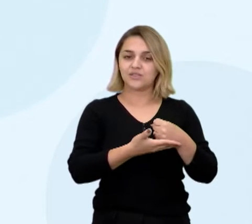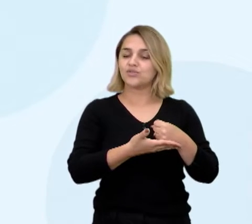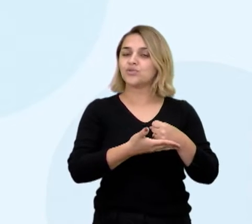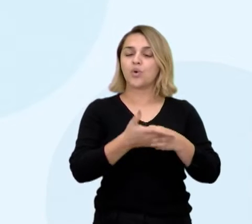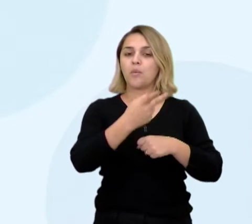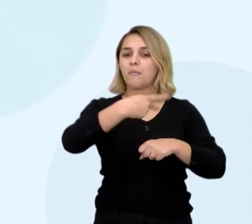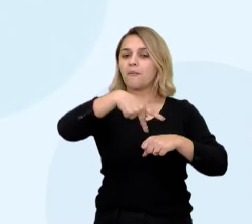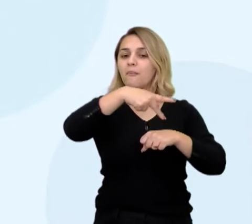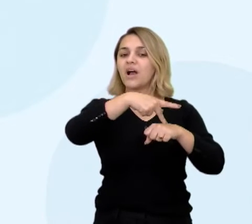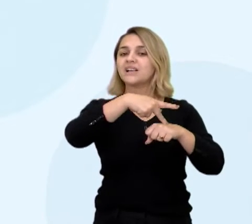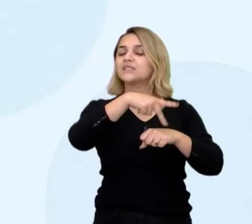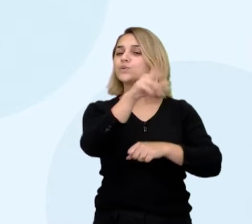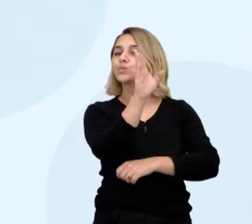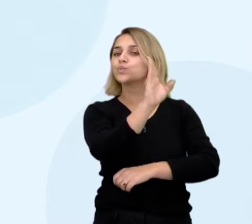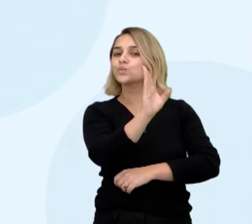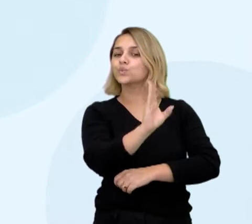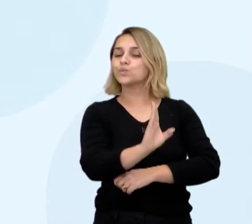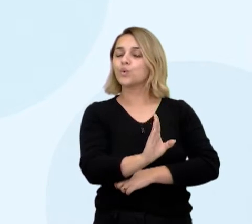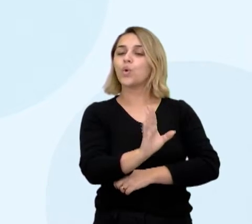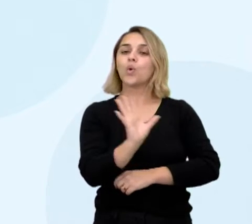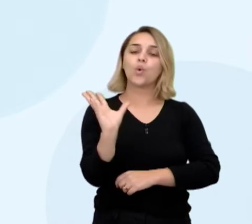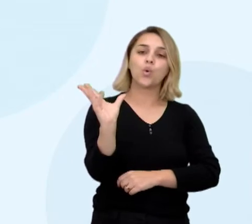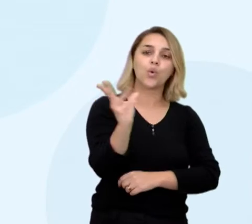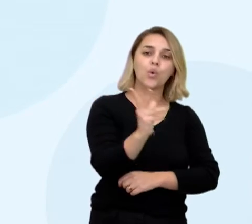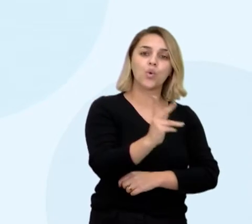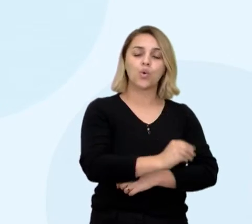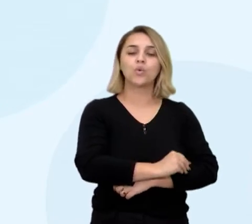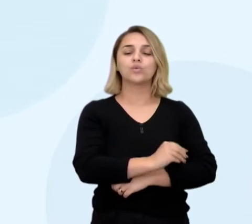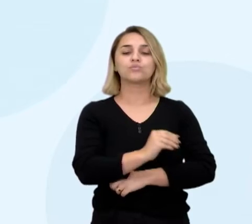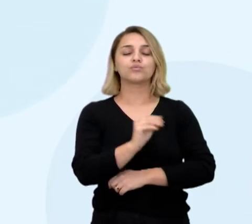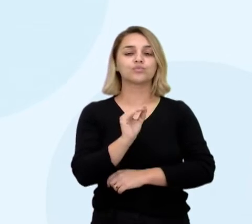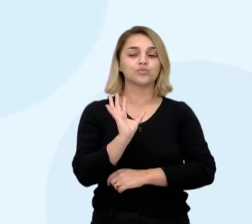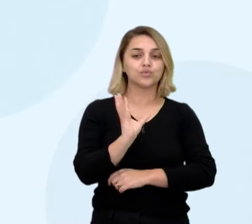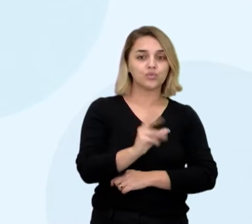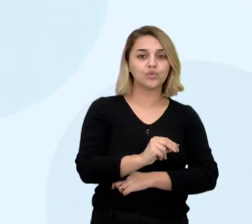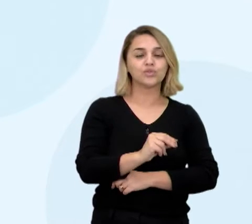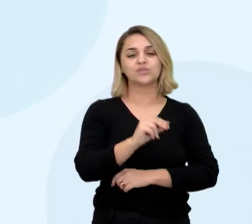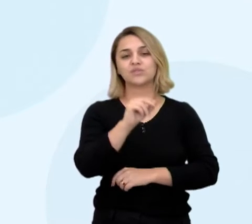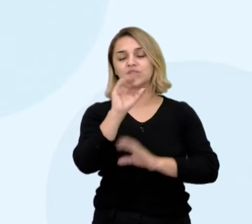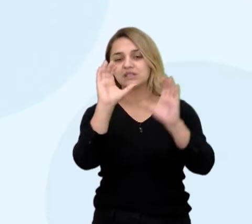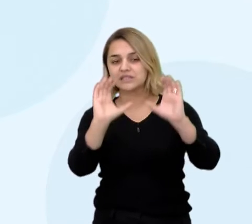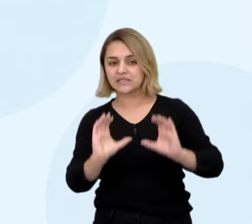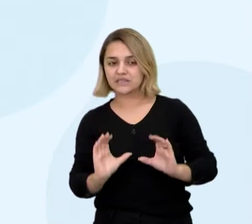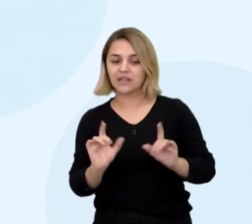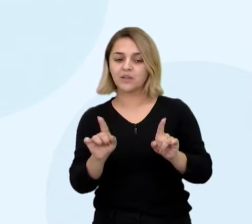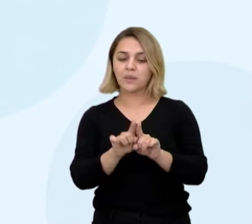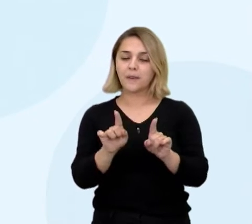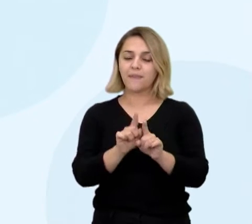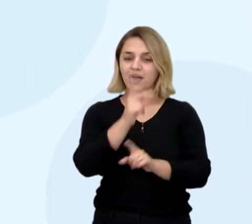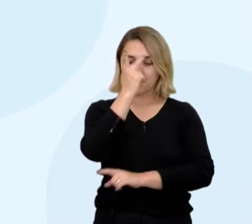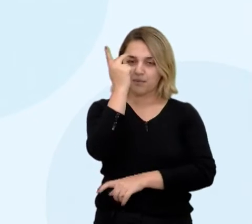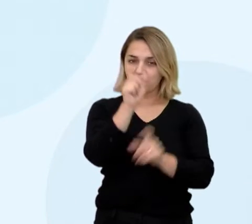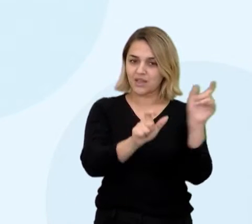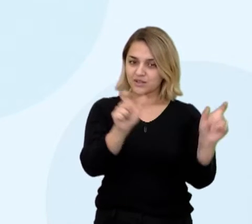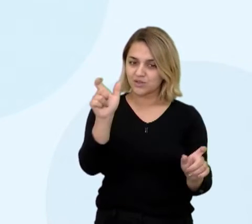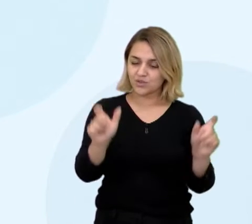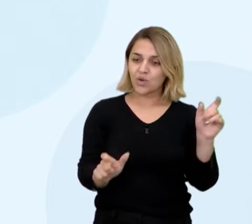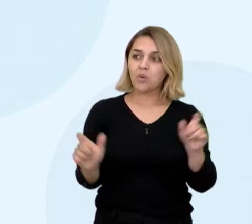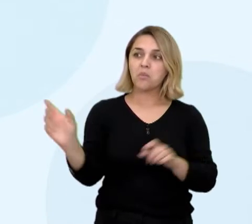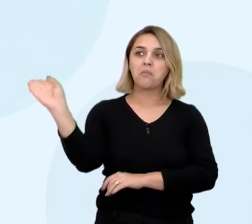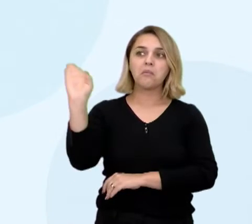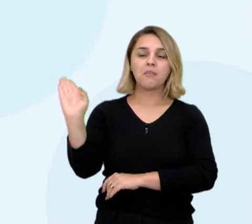território nacional, ou seja, abrangendo todos os cidadãos, todos os indivíduos, né, em território